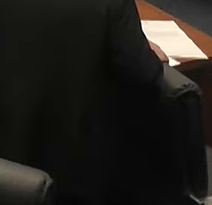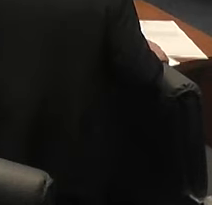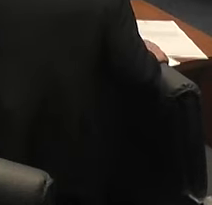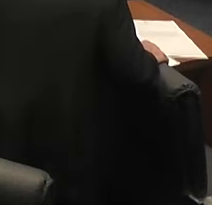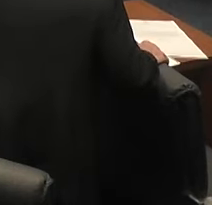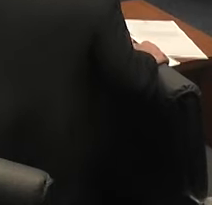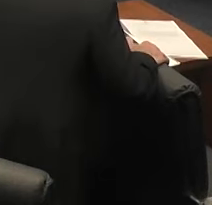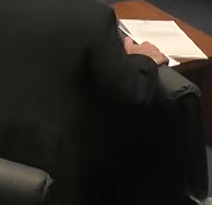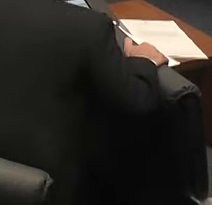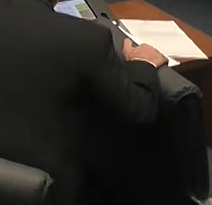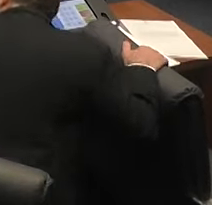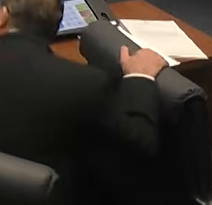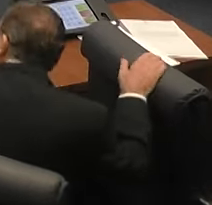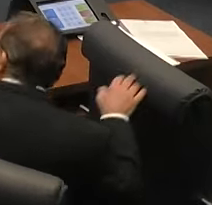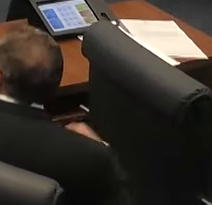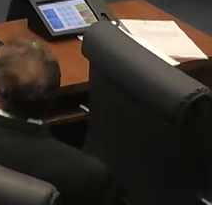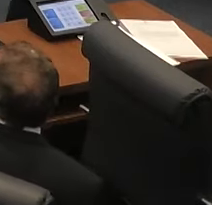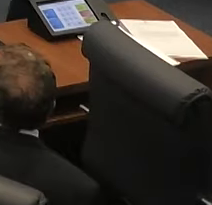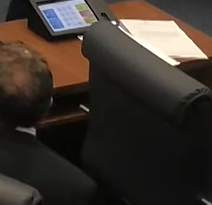E aí, irmão?